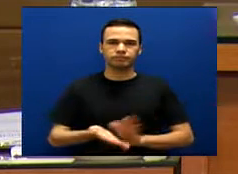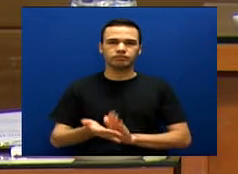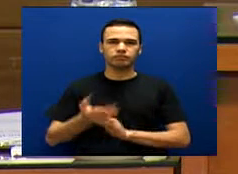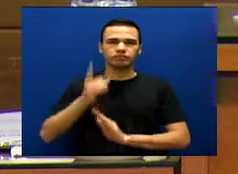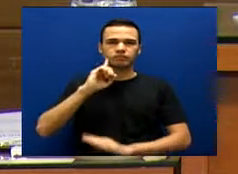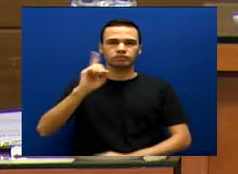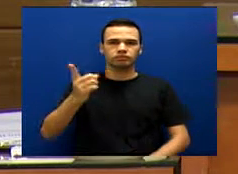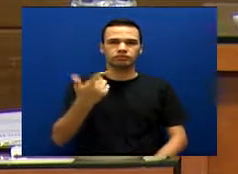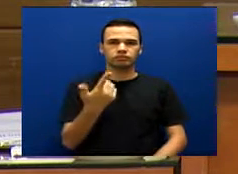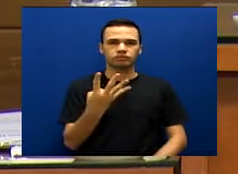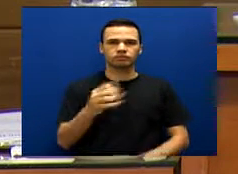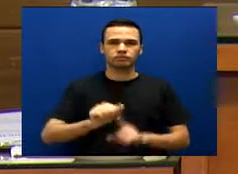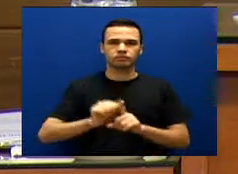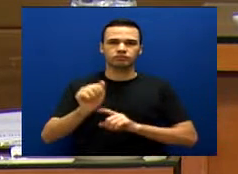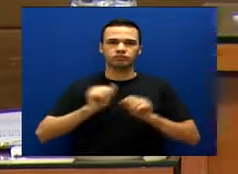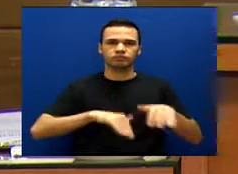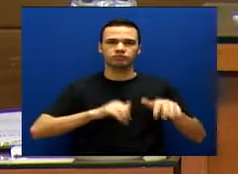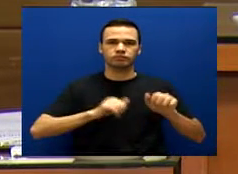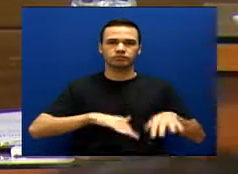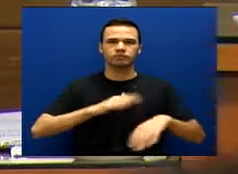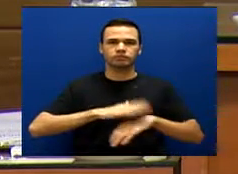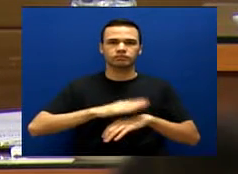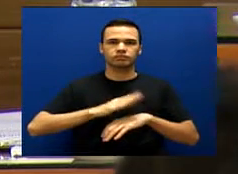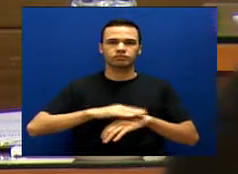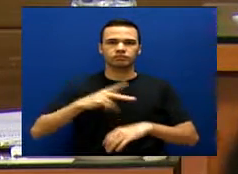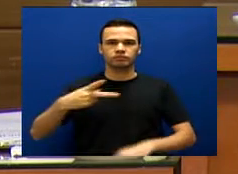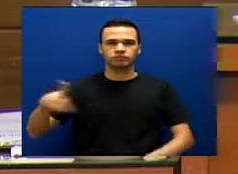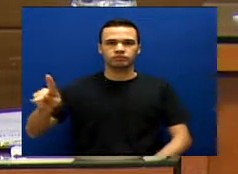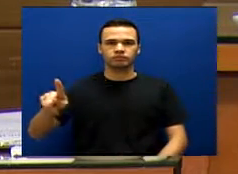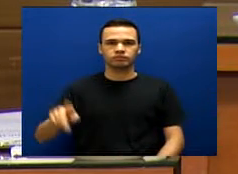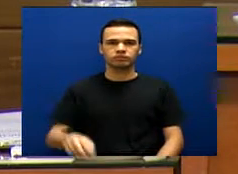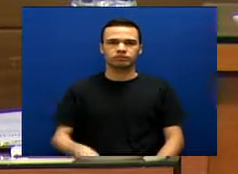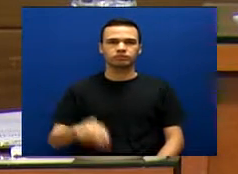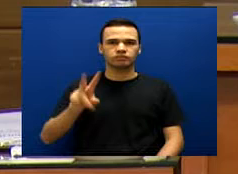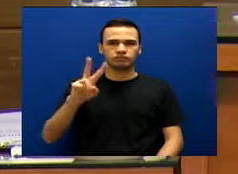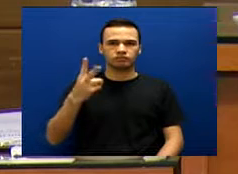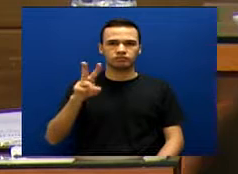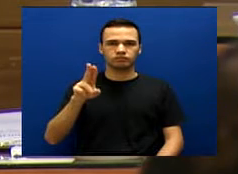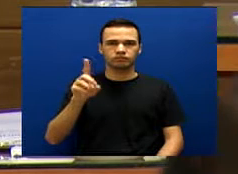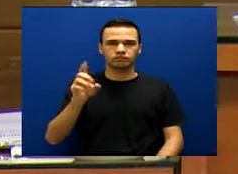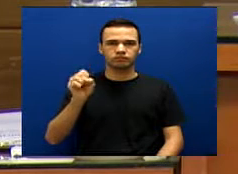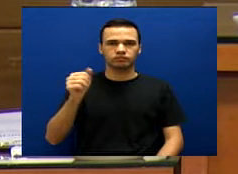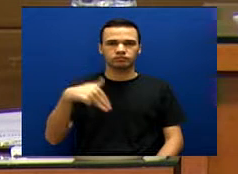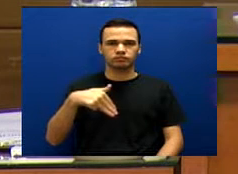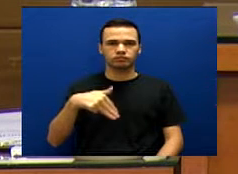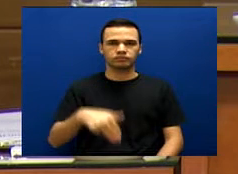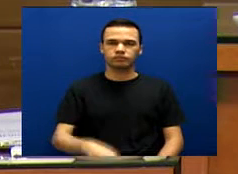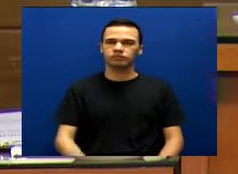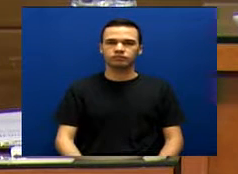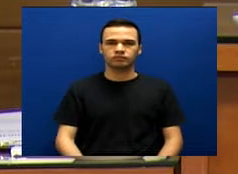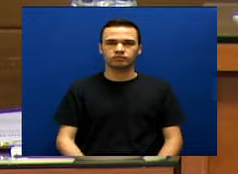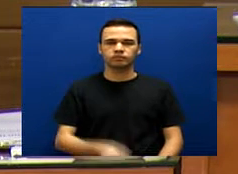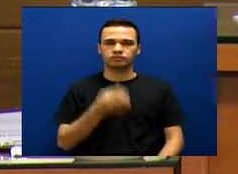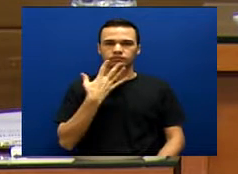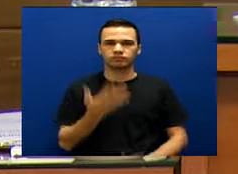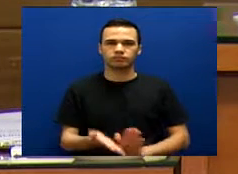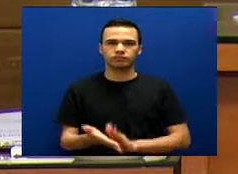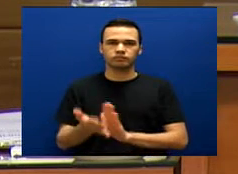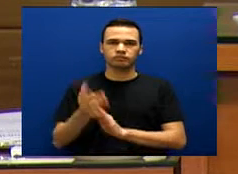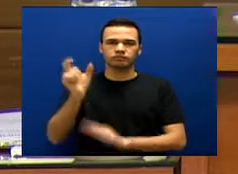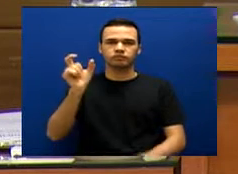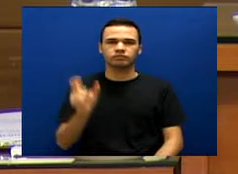natalícia, comemorada dia 24 de setembro. Votos do vereador Hudson Pessini. Votos e